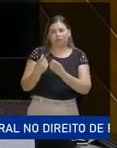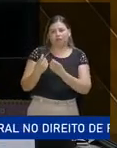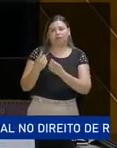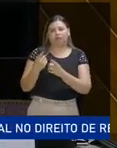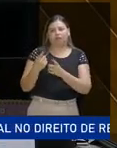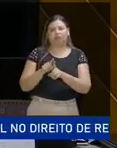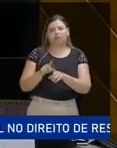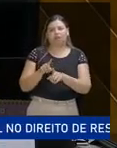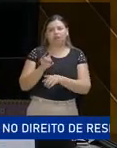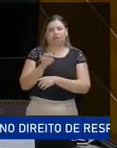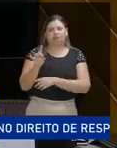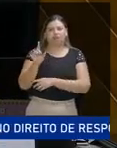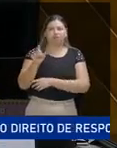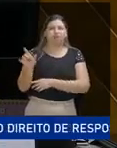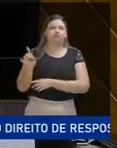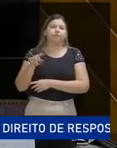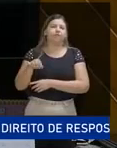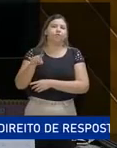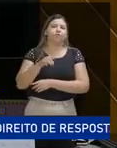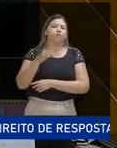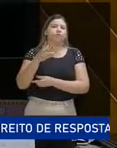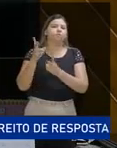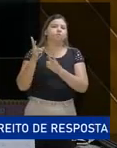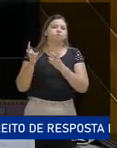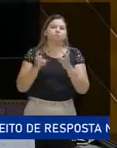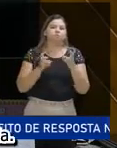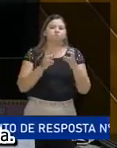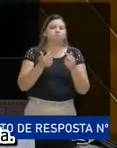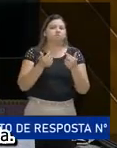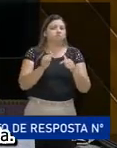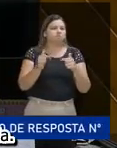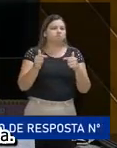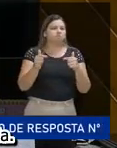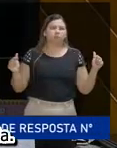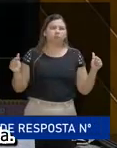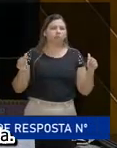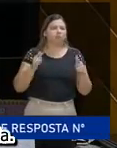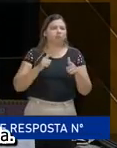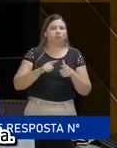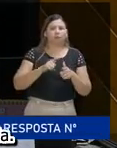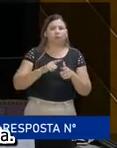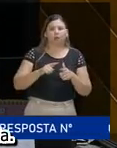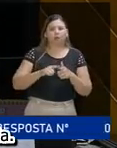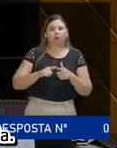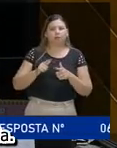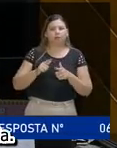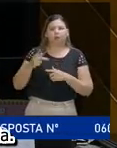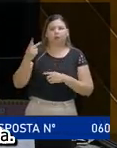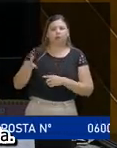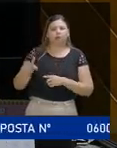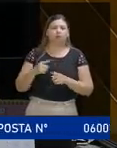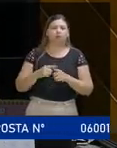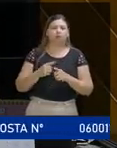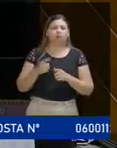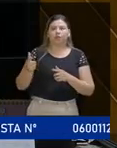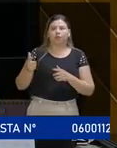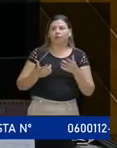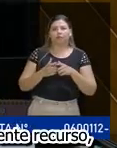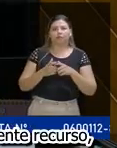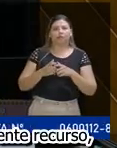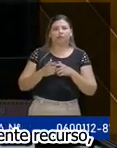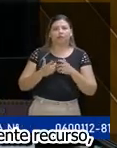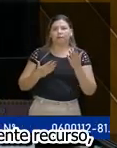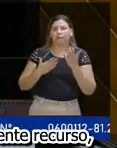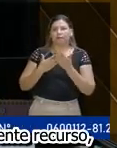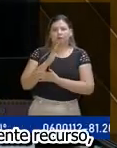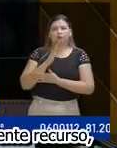extinção de feito. Aqui a gente viu até que não teve nenhum efeito, né? Foi eleito com uma ampla maioria.